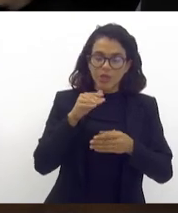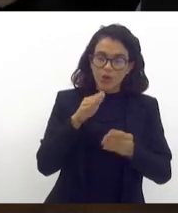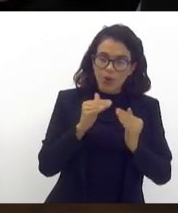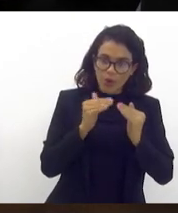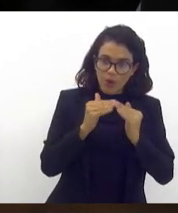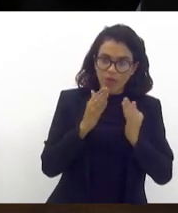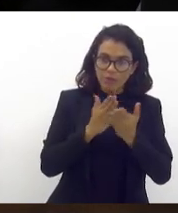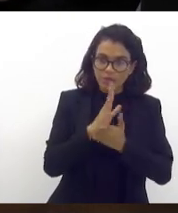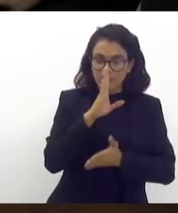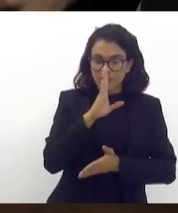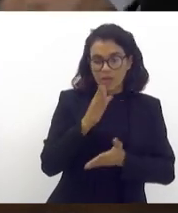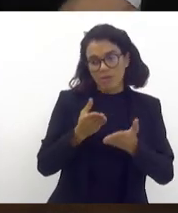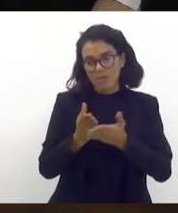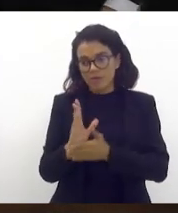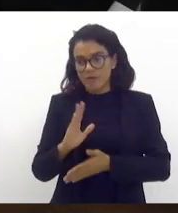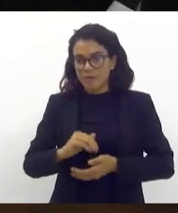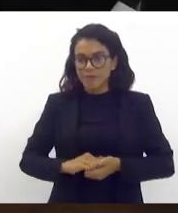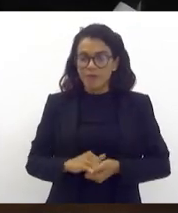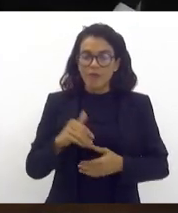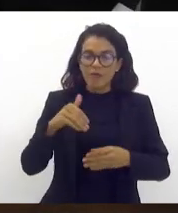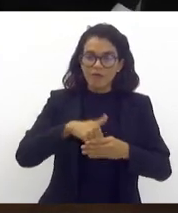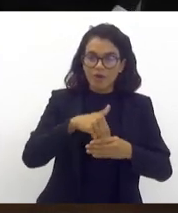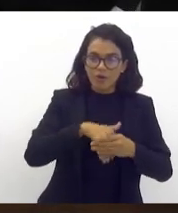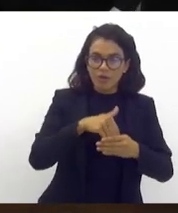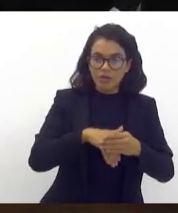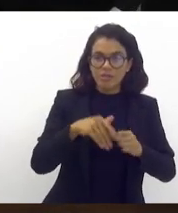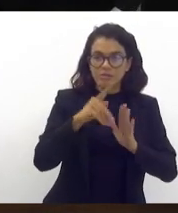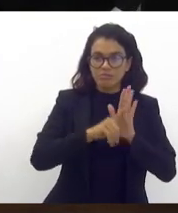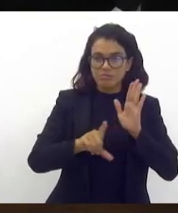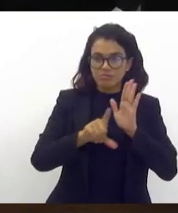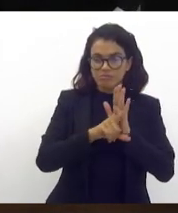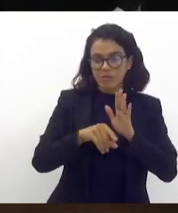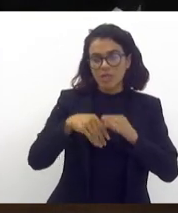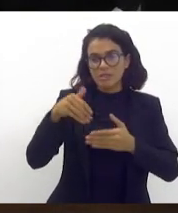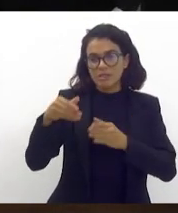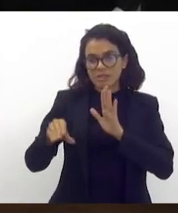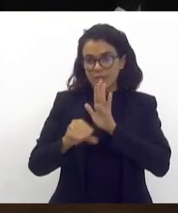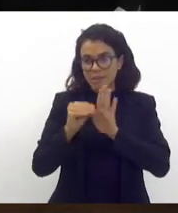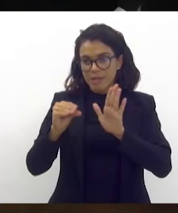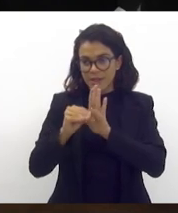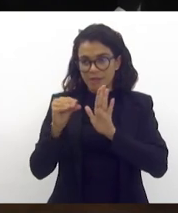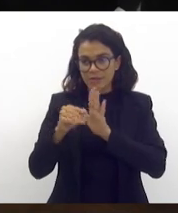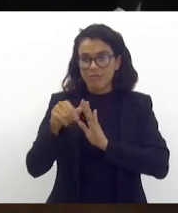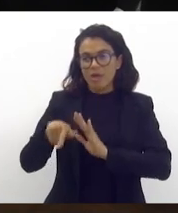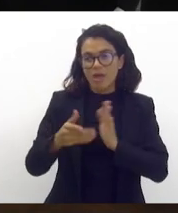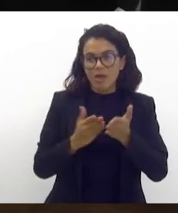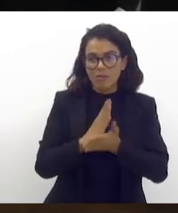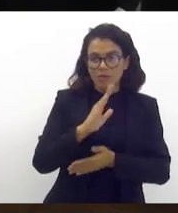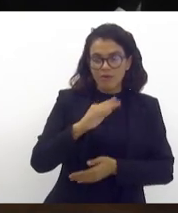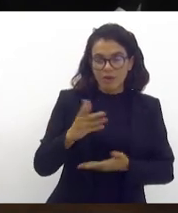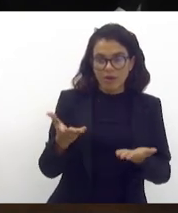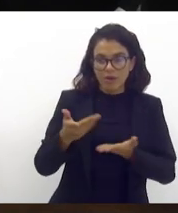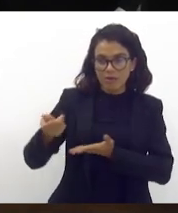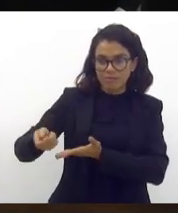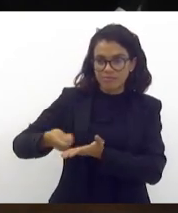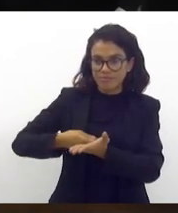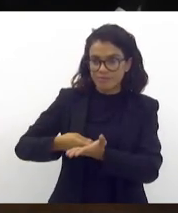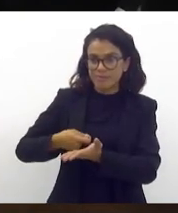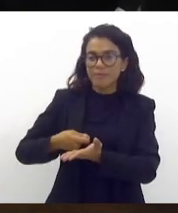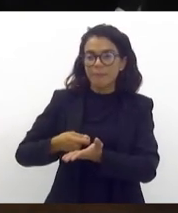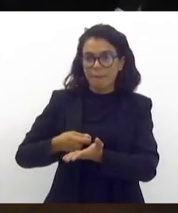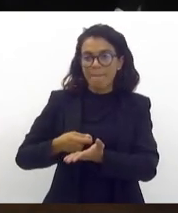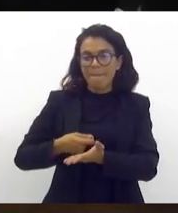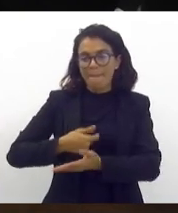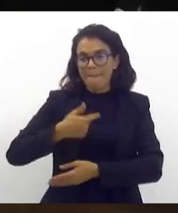como estão. Aprovado. Em votação, o projeto assim emendado. Senhores que aprovam, permaneçam como estão. Aprovado. Vai a redação do vencido